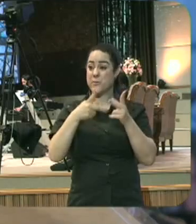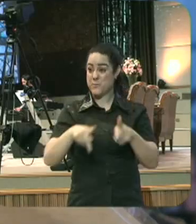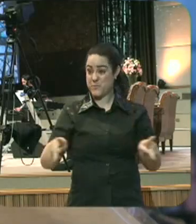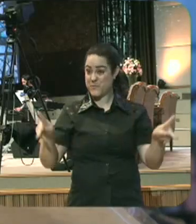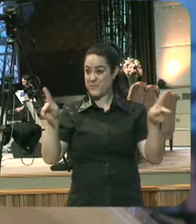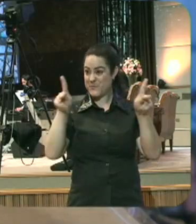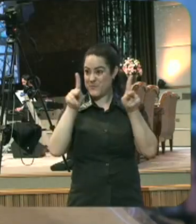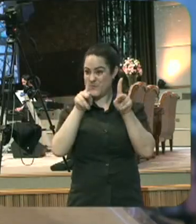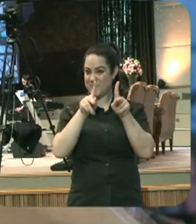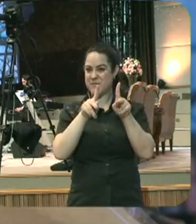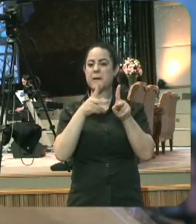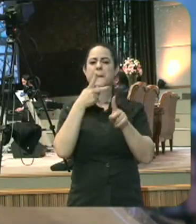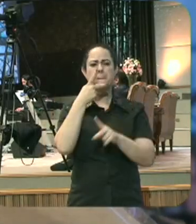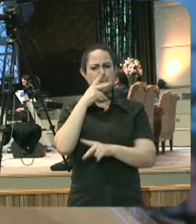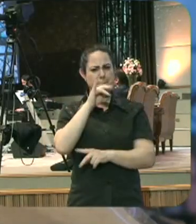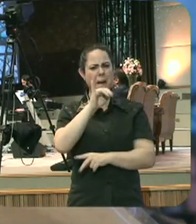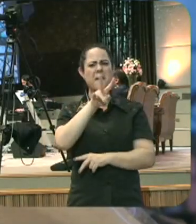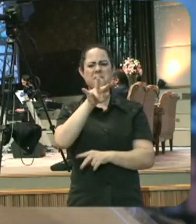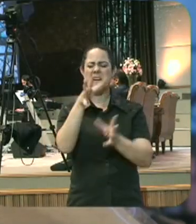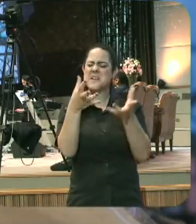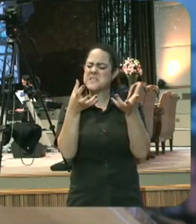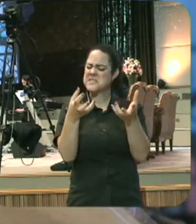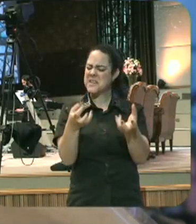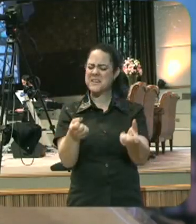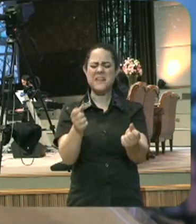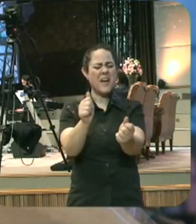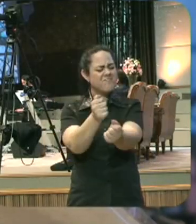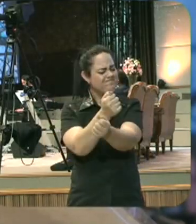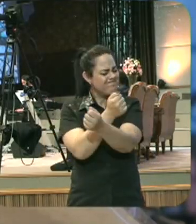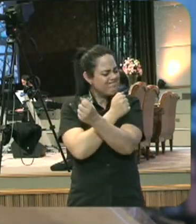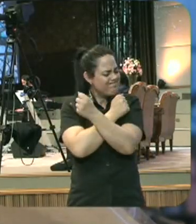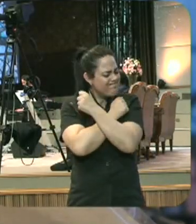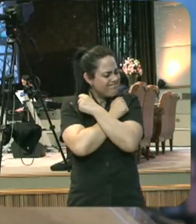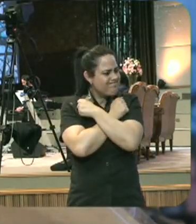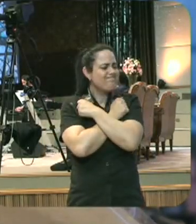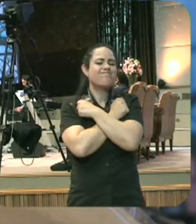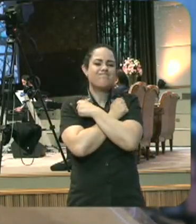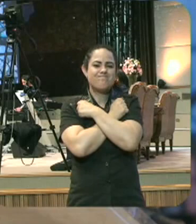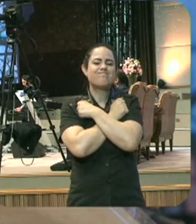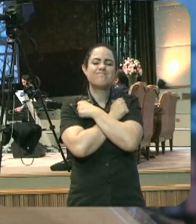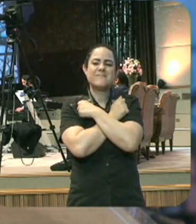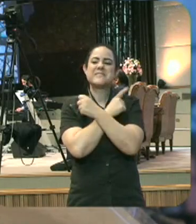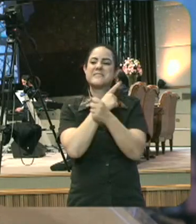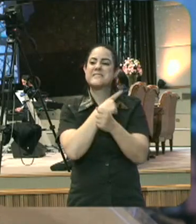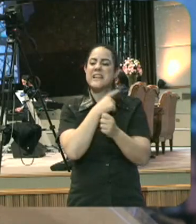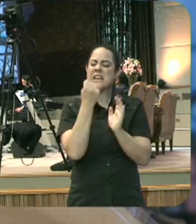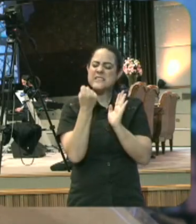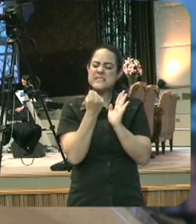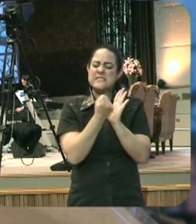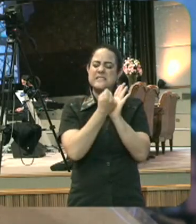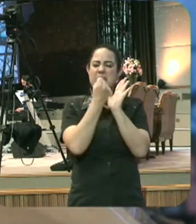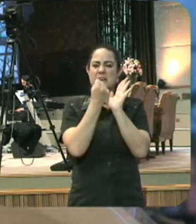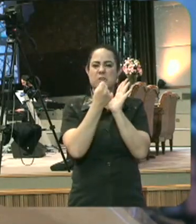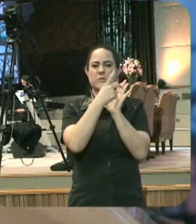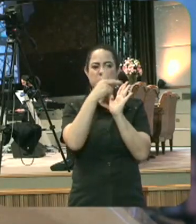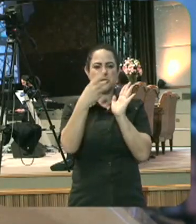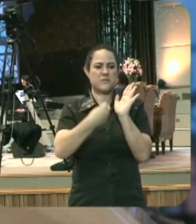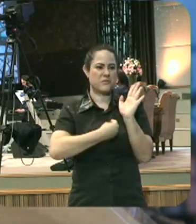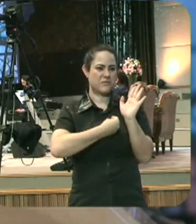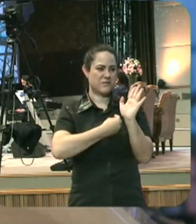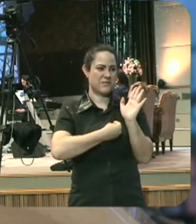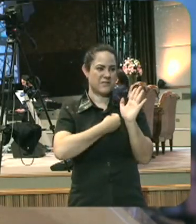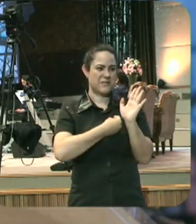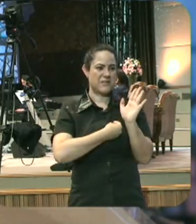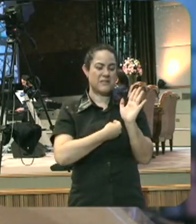fez, o Pai vai te receber de braços abertos e vai colocar o selo dele de novo sobre a tua